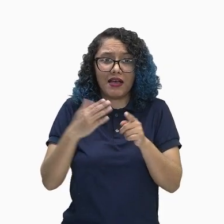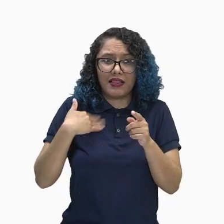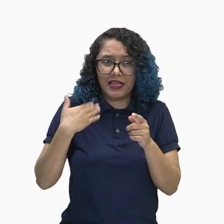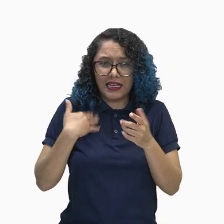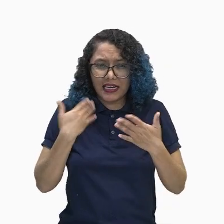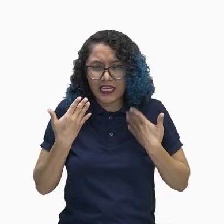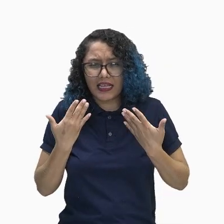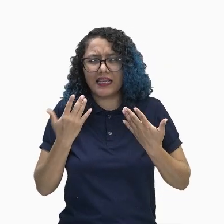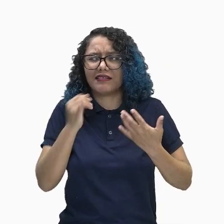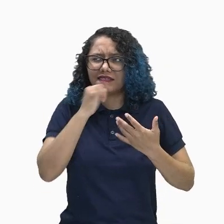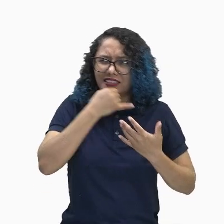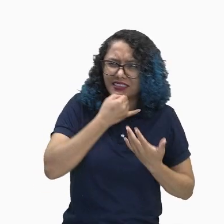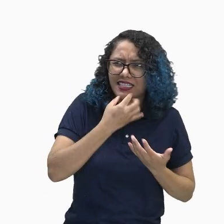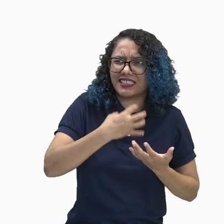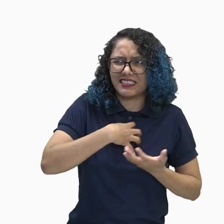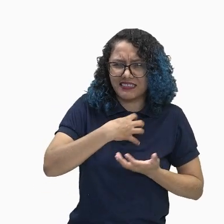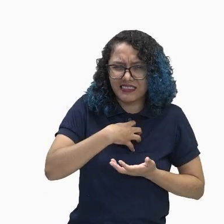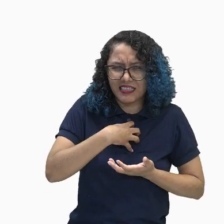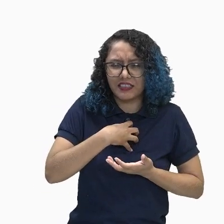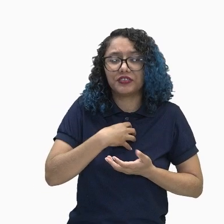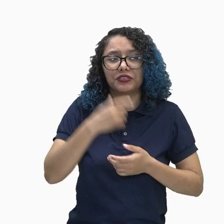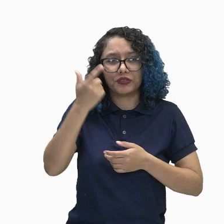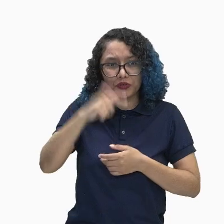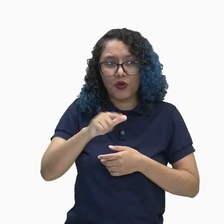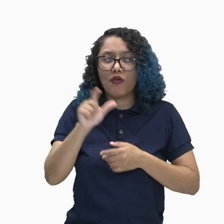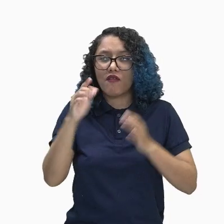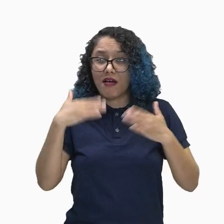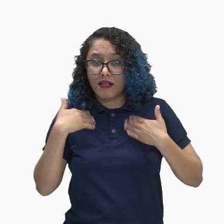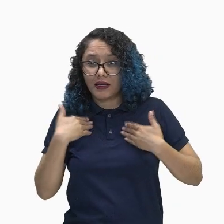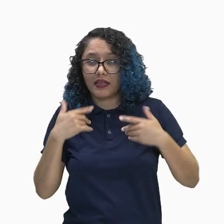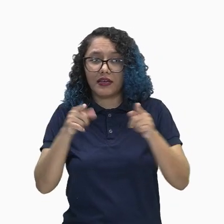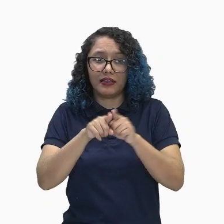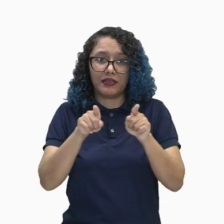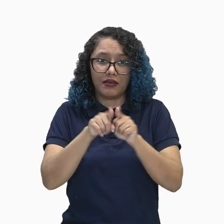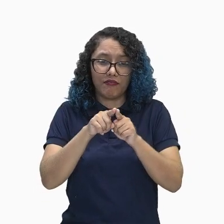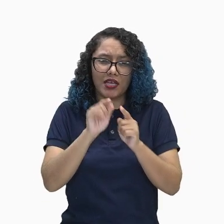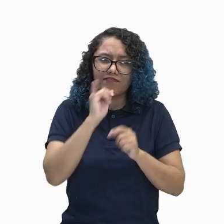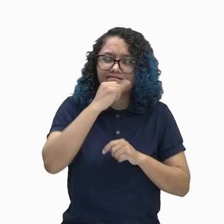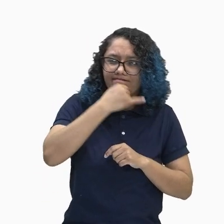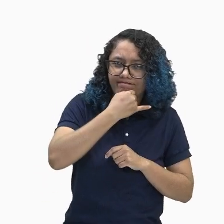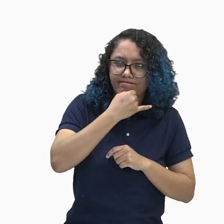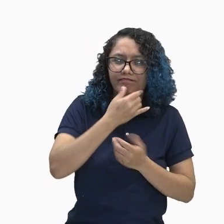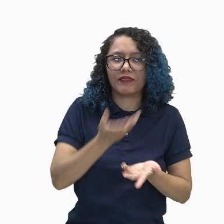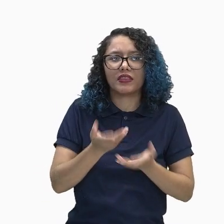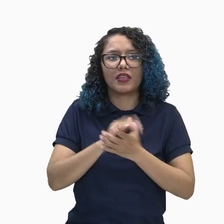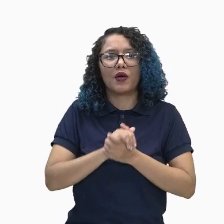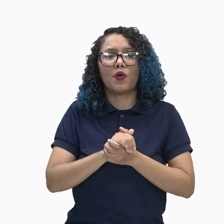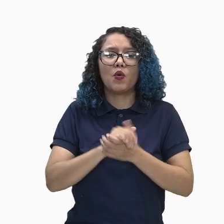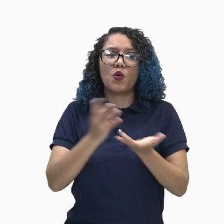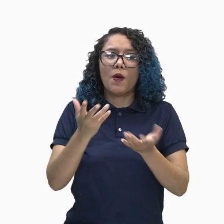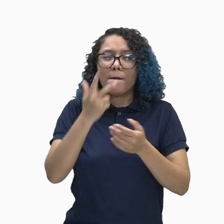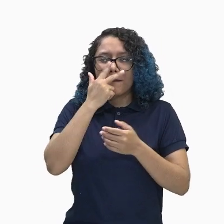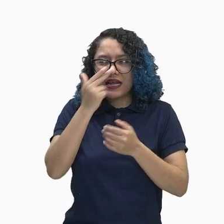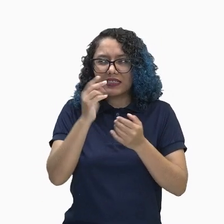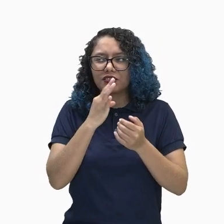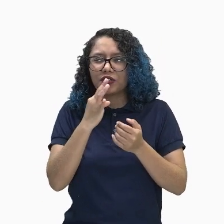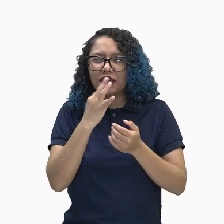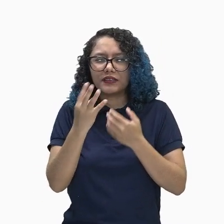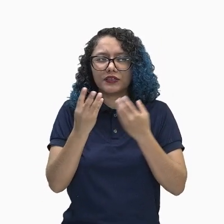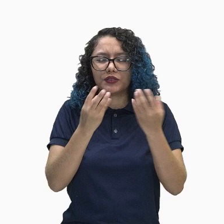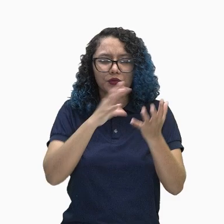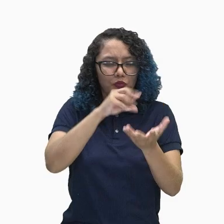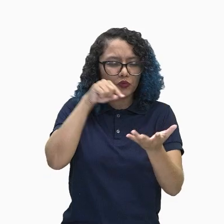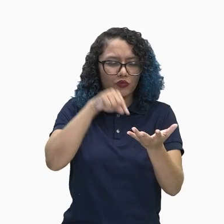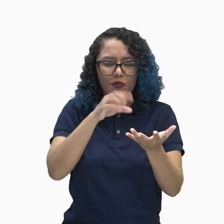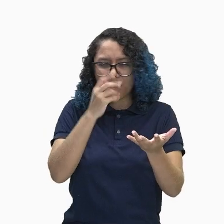Observe mais uma vez, alegria e tristeza. Começa o mundo enfim, pela ignorância, e